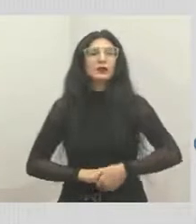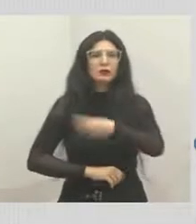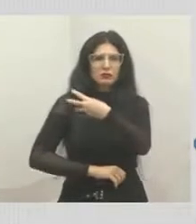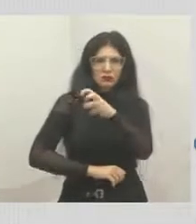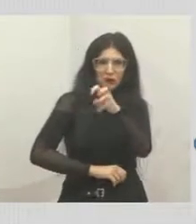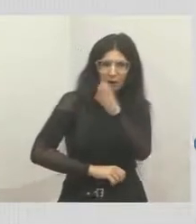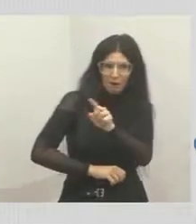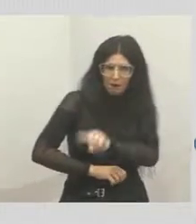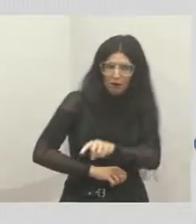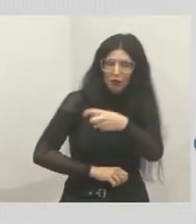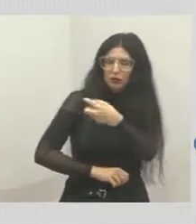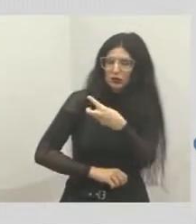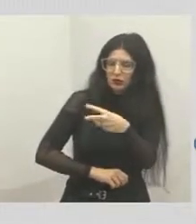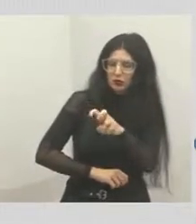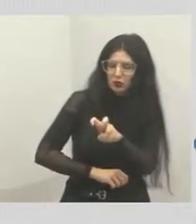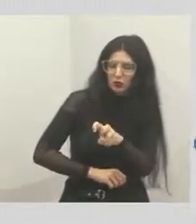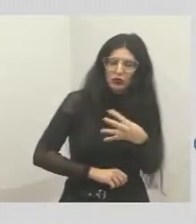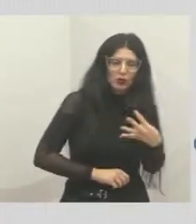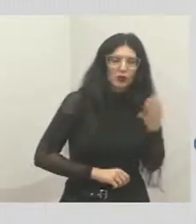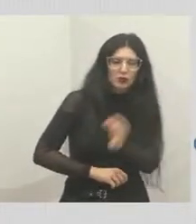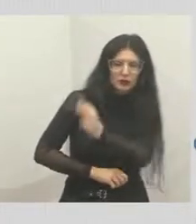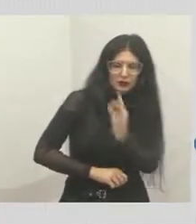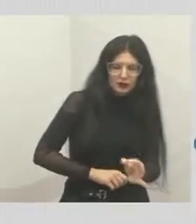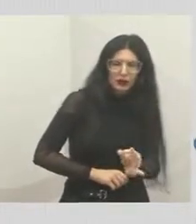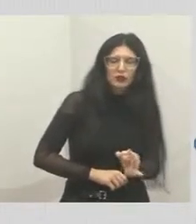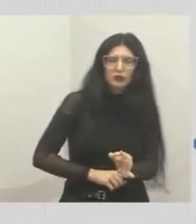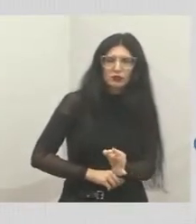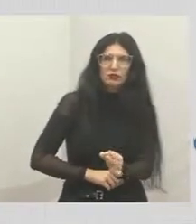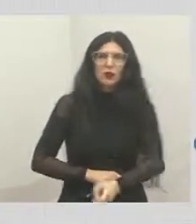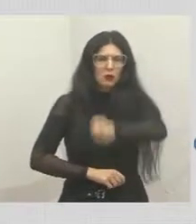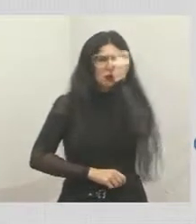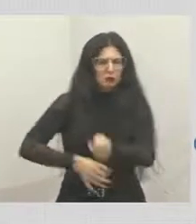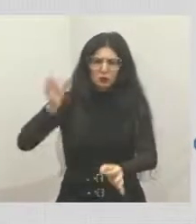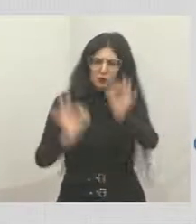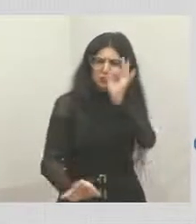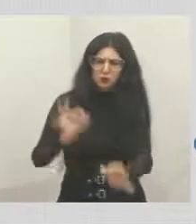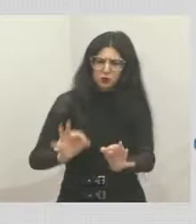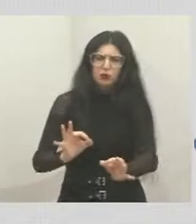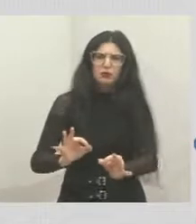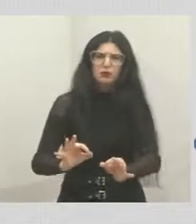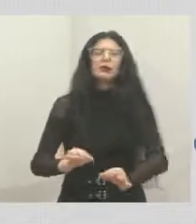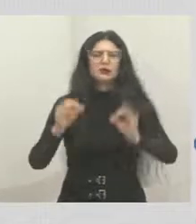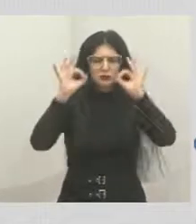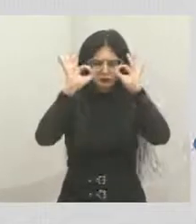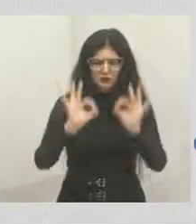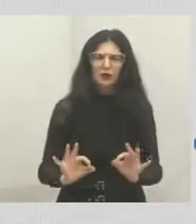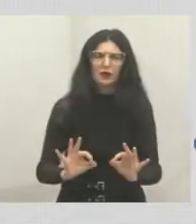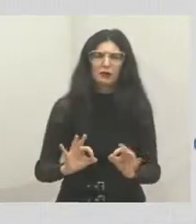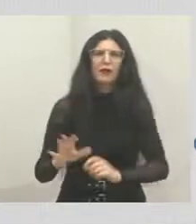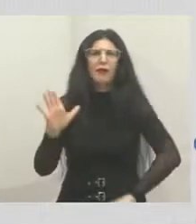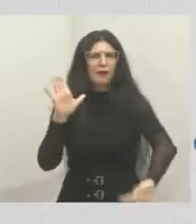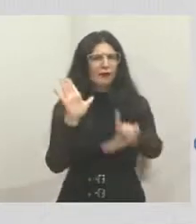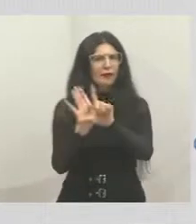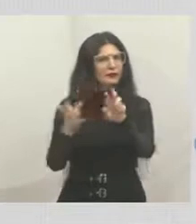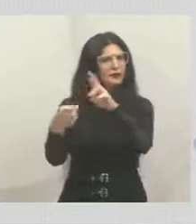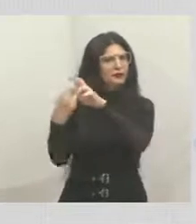prudencial e de alerta do Tribunal de Contas e da Lei de Responsabilidade Fiscal.